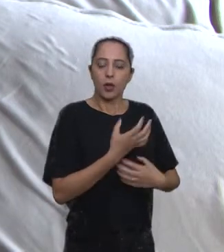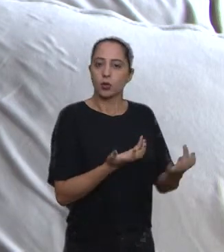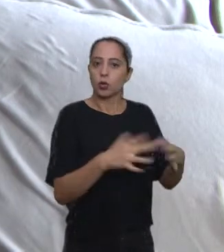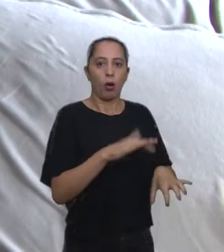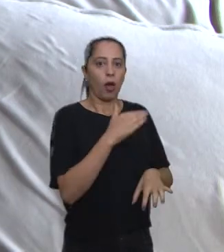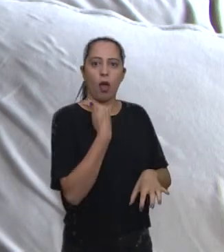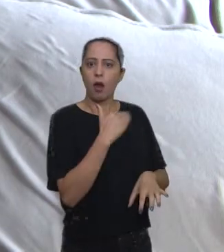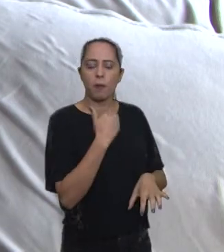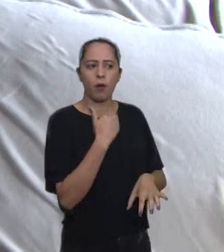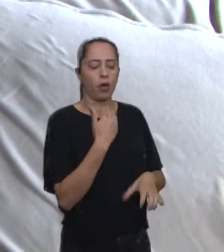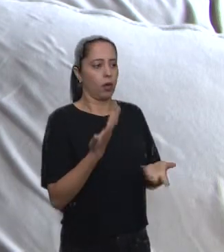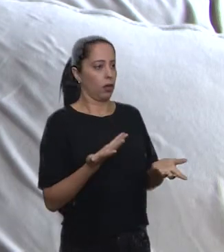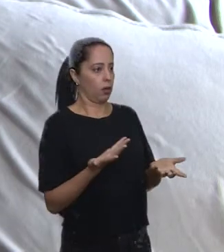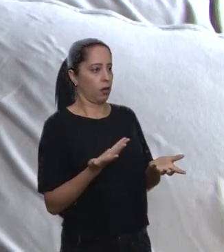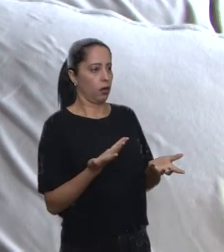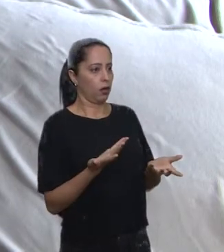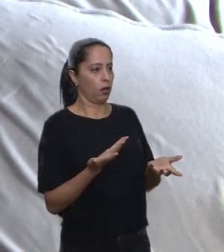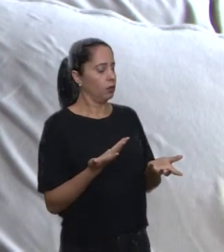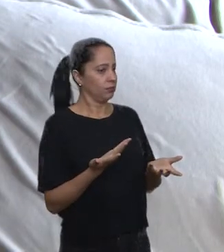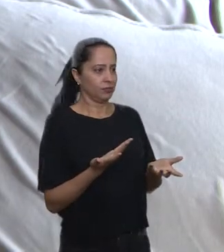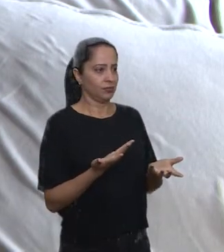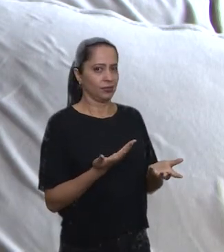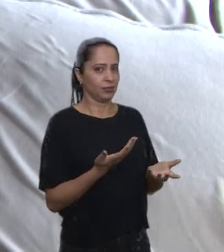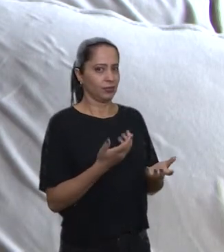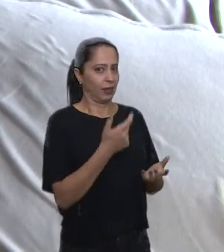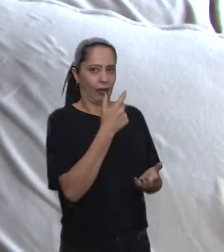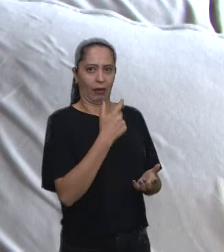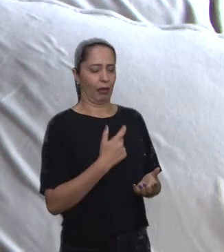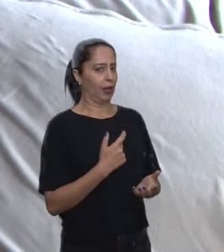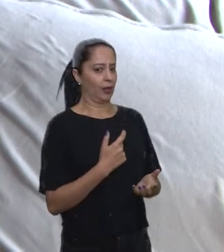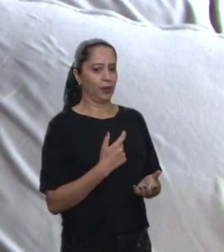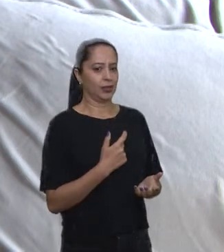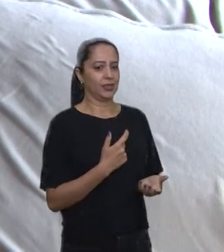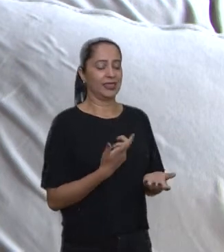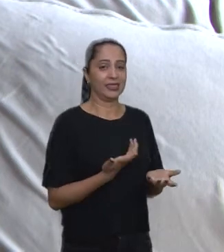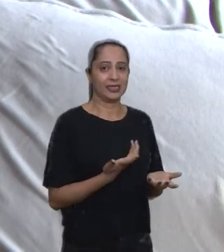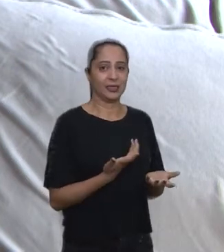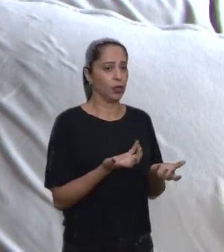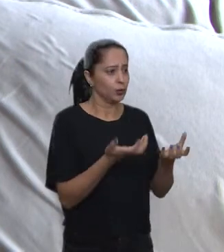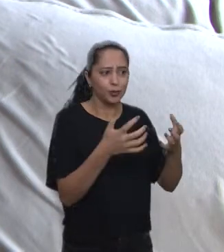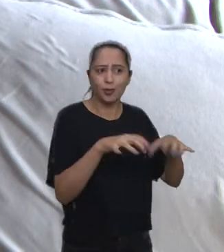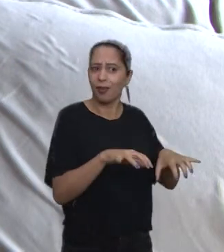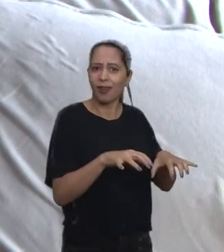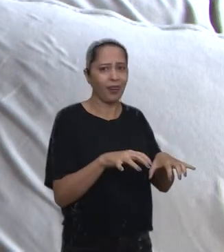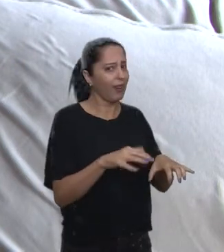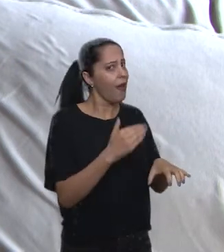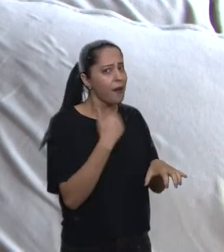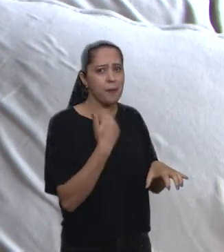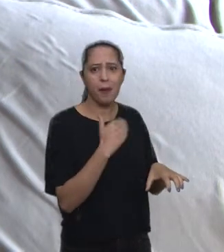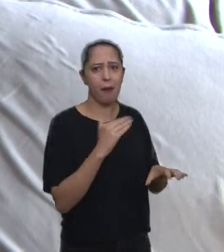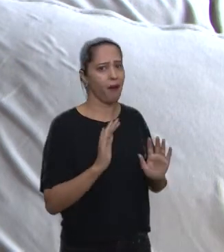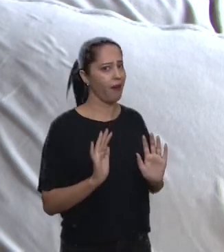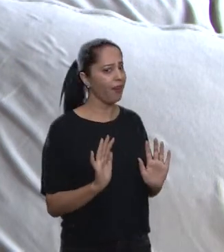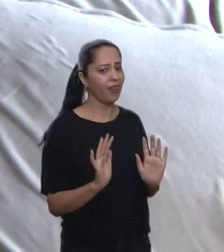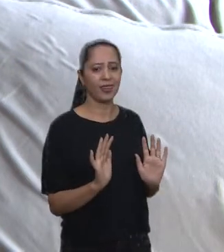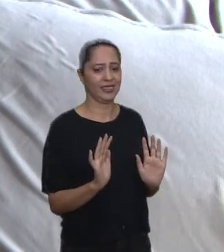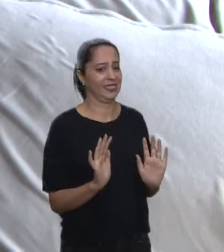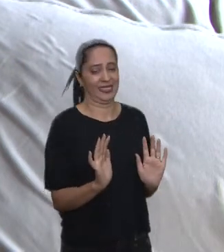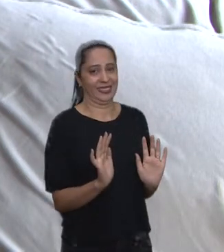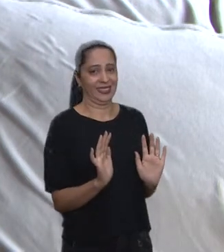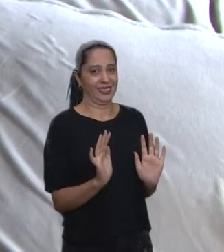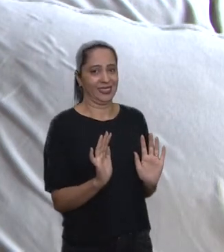foi um choque muito grande, porque eu falei, opa, então talvez eu não queira, né,